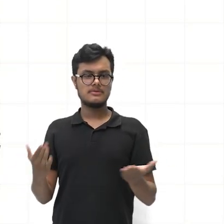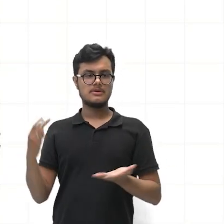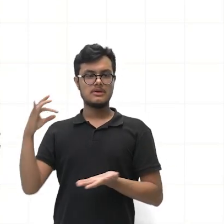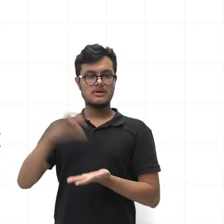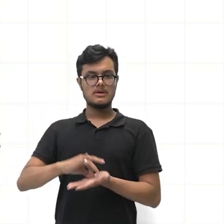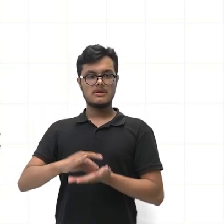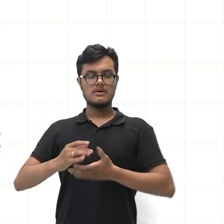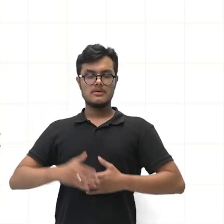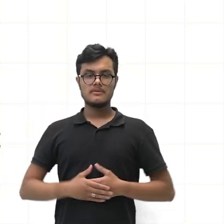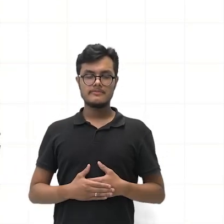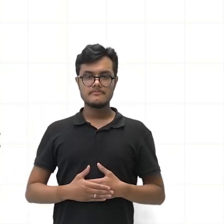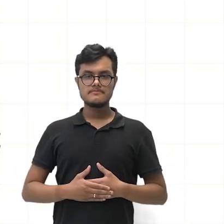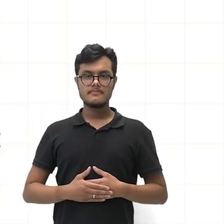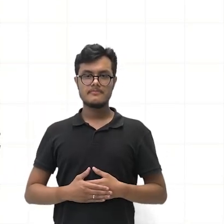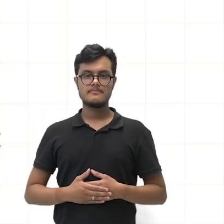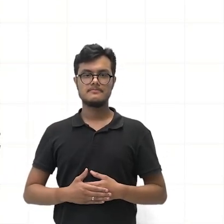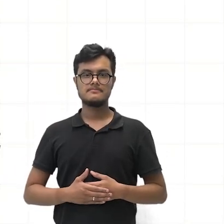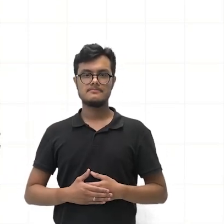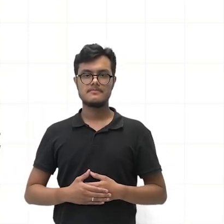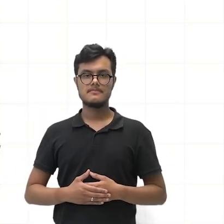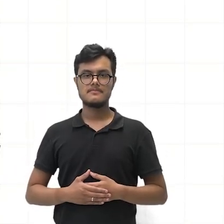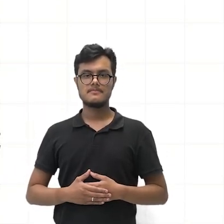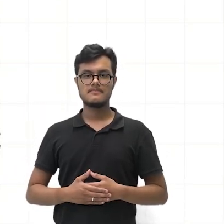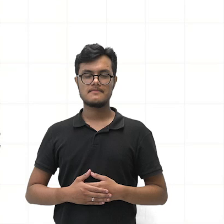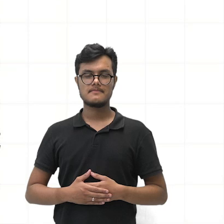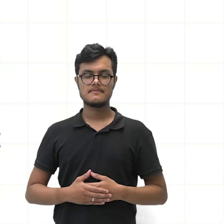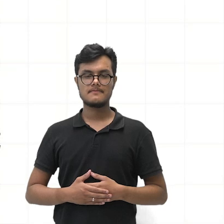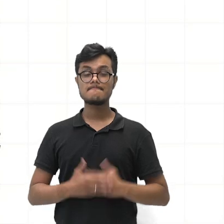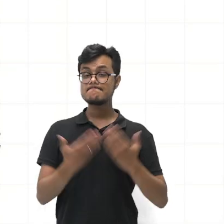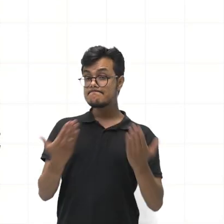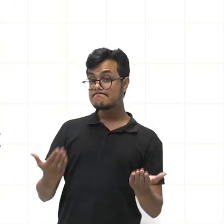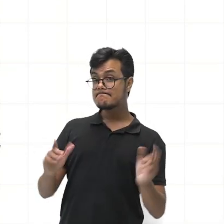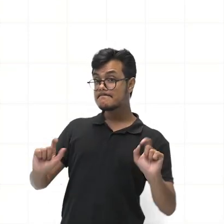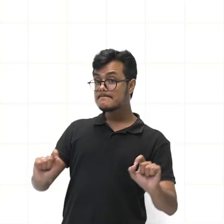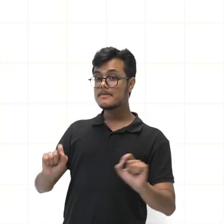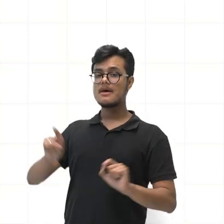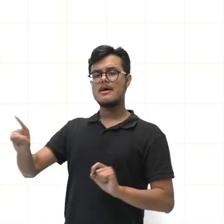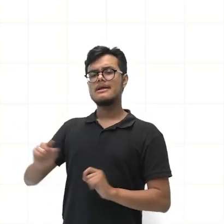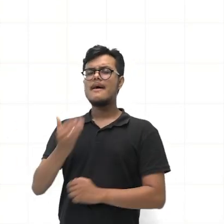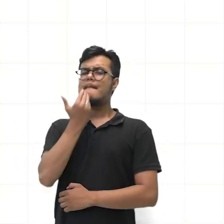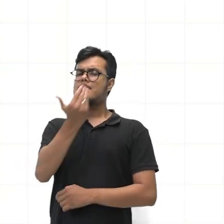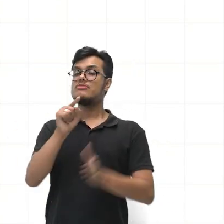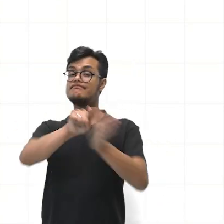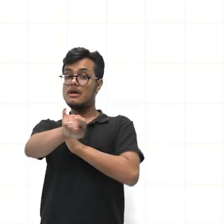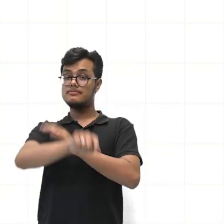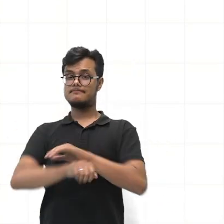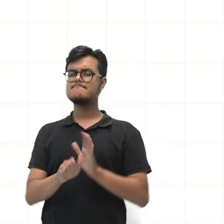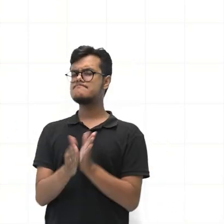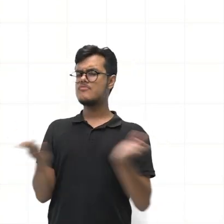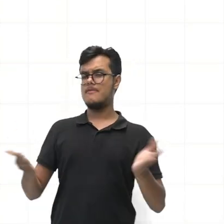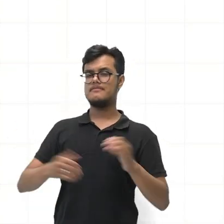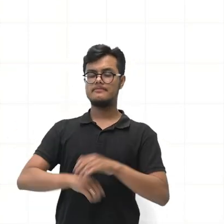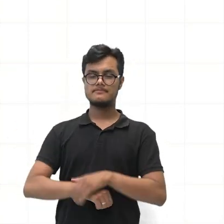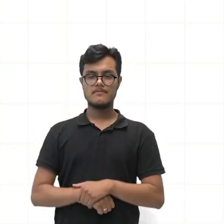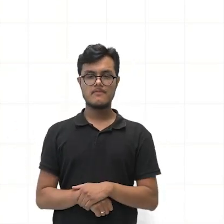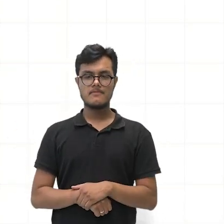dados mesmo verídicos. Aí vem aqui o comando produzido aqui por nós.